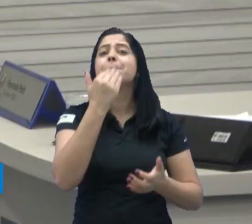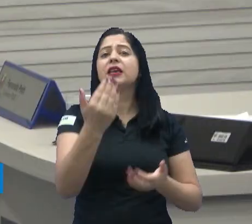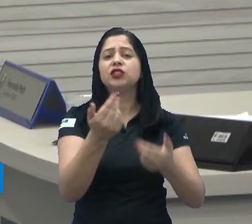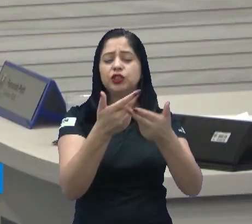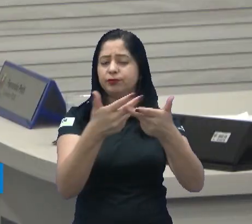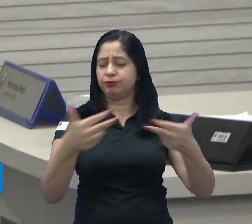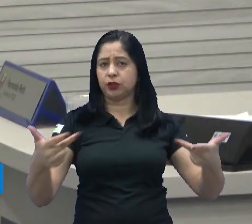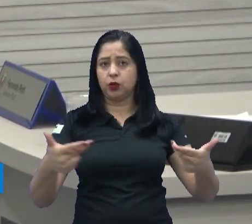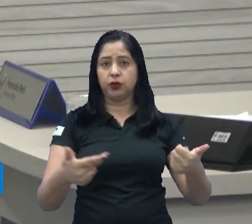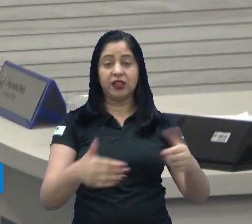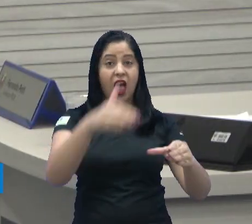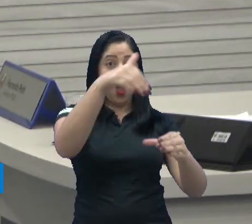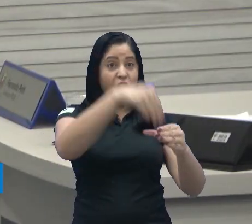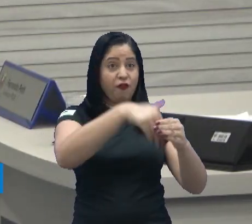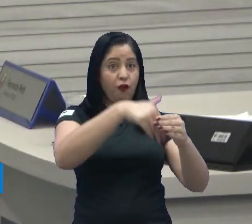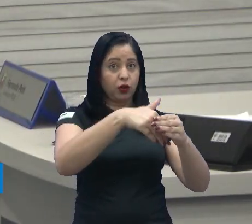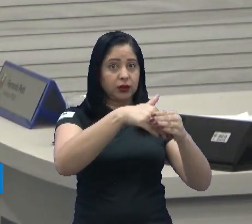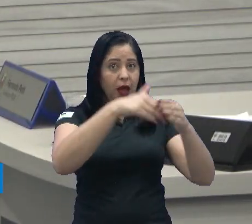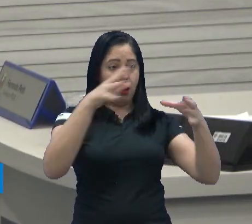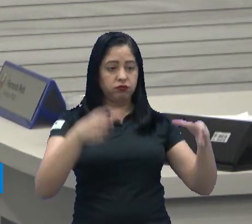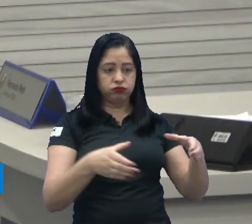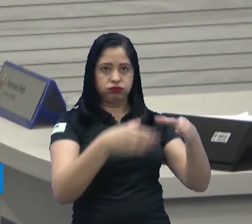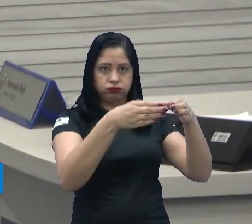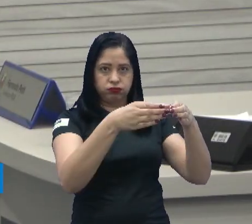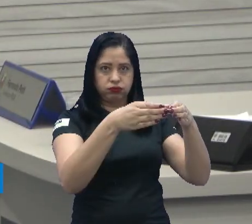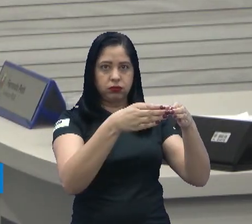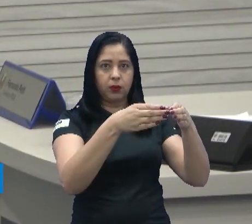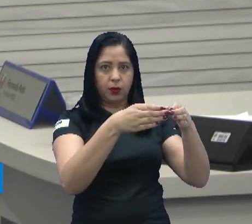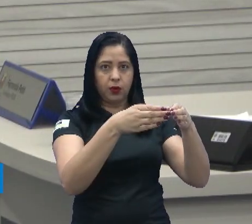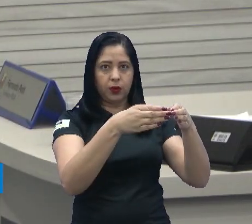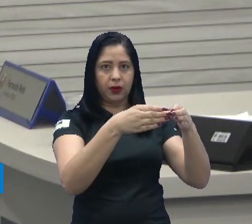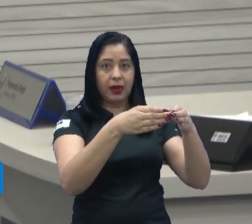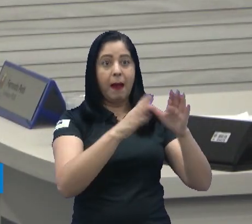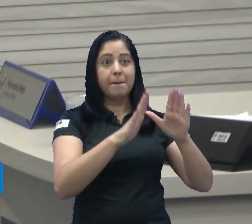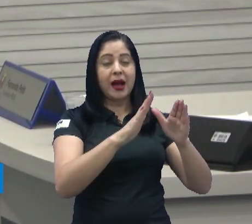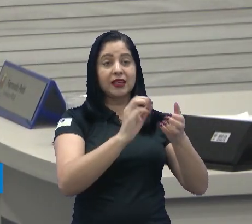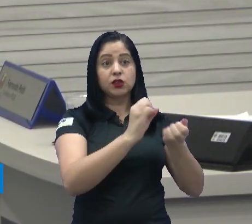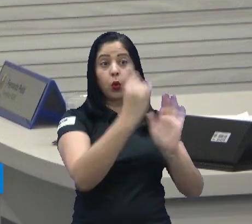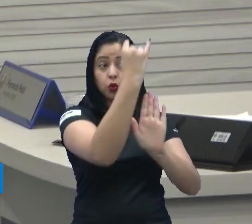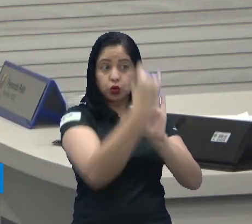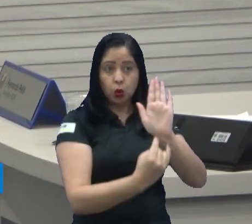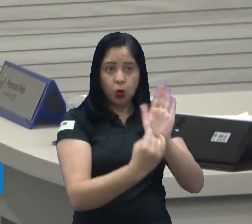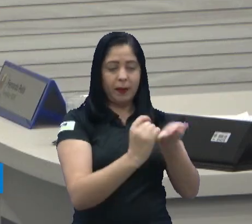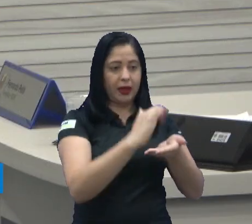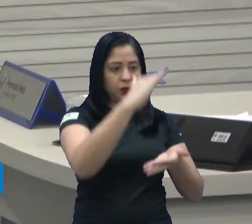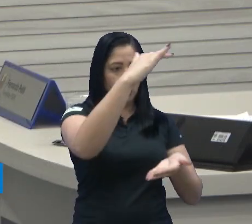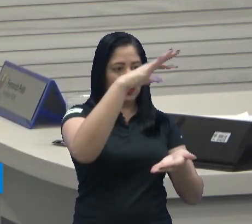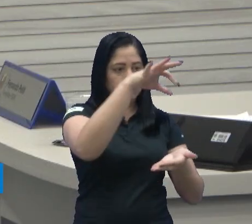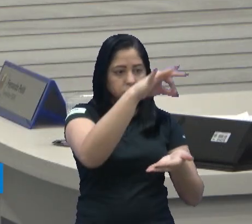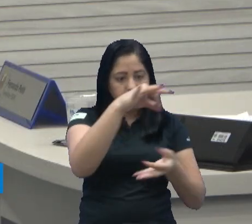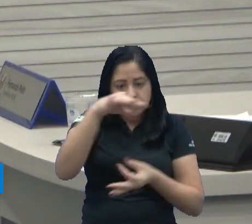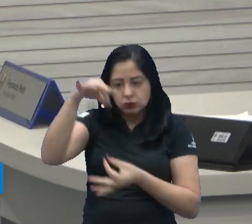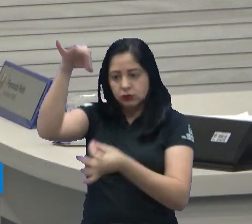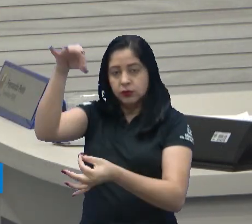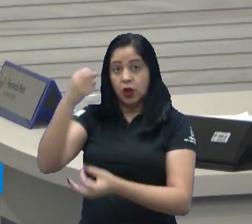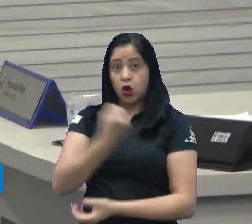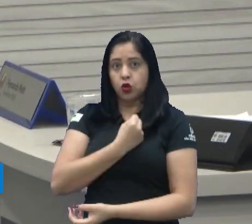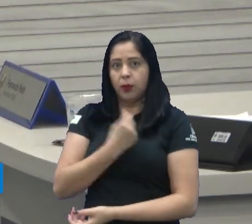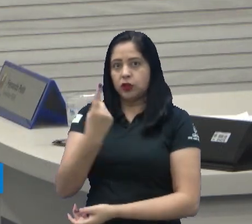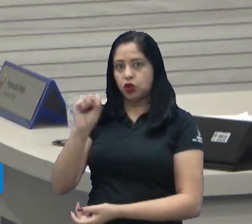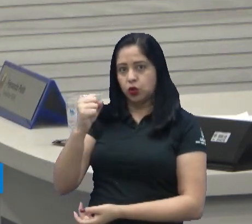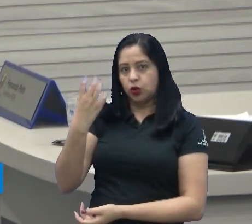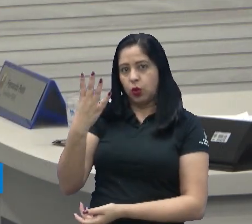pedidos. Votação em bloco e destaque dos seguintes documentos. Requerimentos número